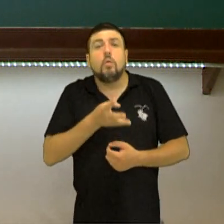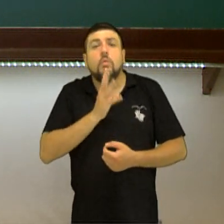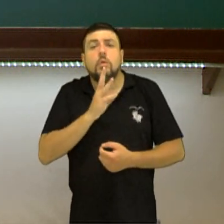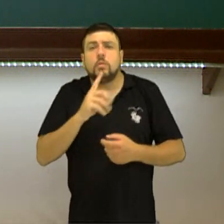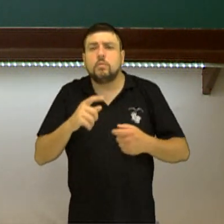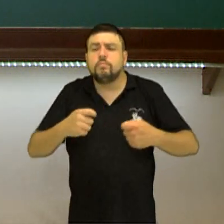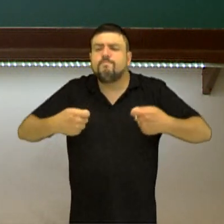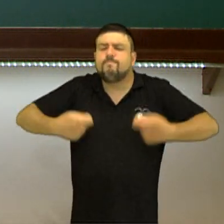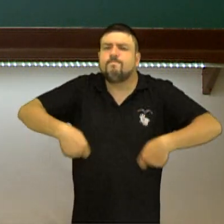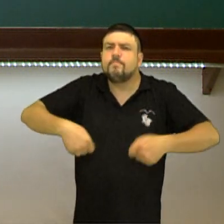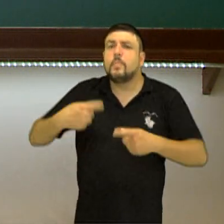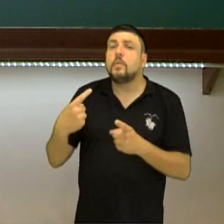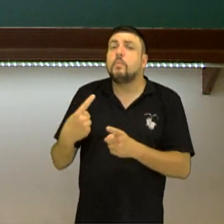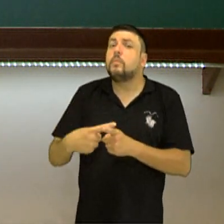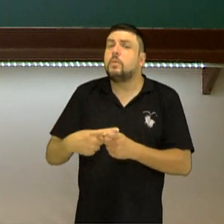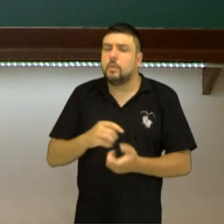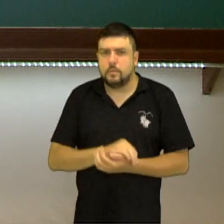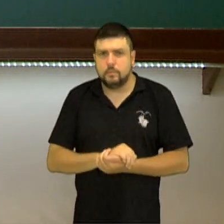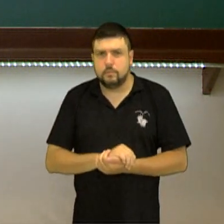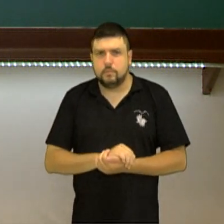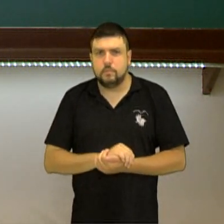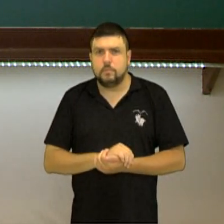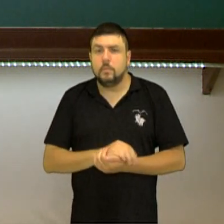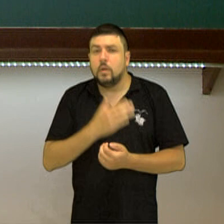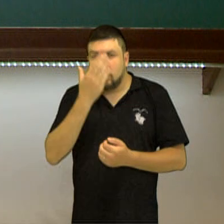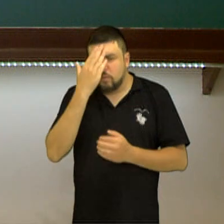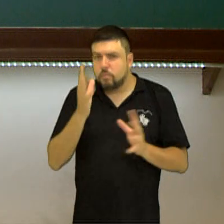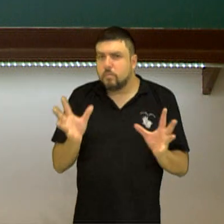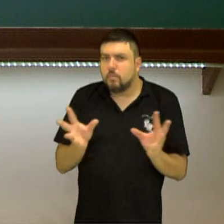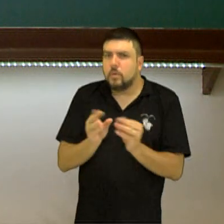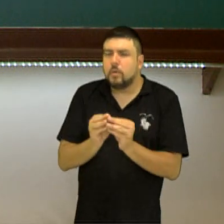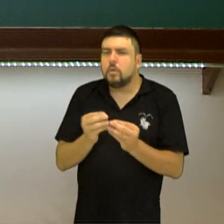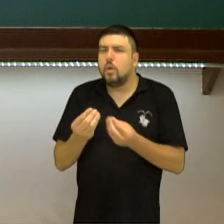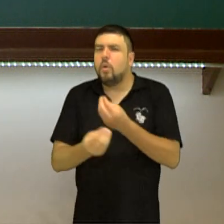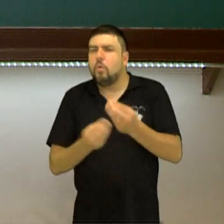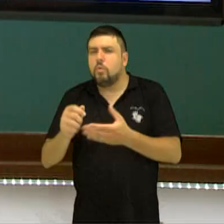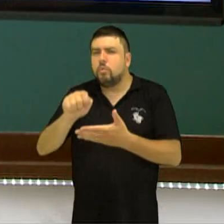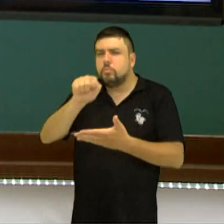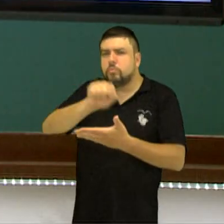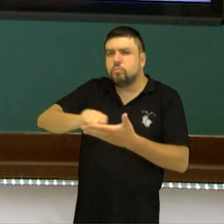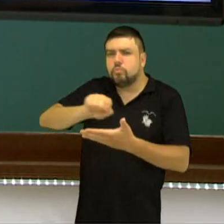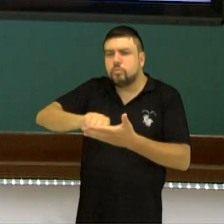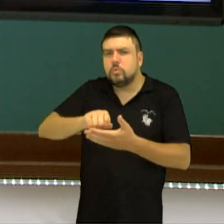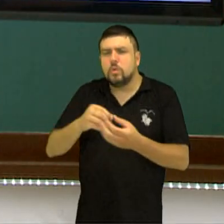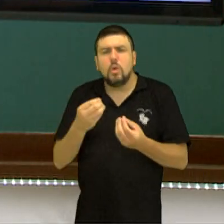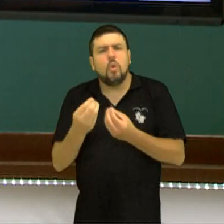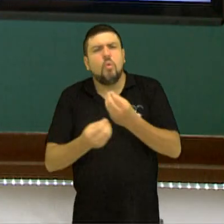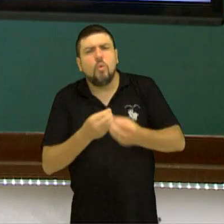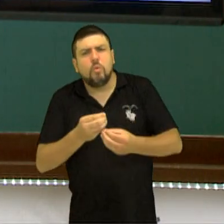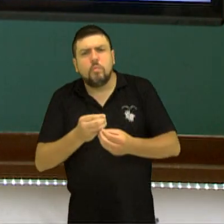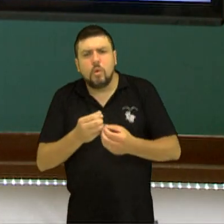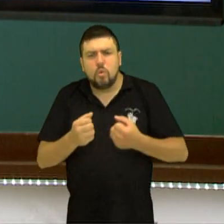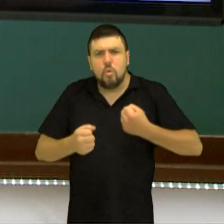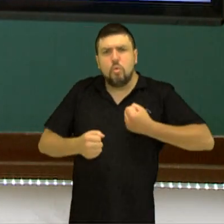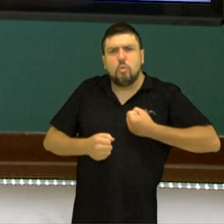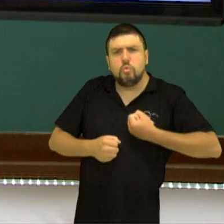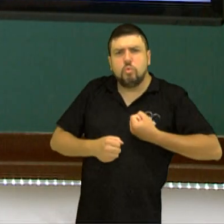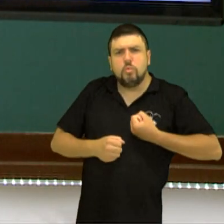composta? Como é que eu coloco um número em notação científica? E utilizar a notação científica para expor e